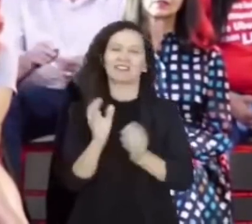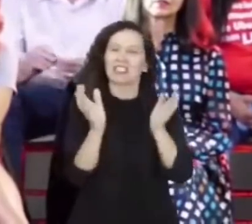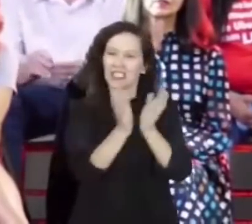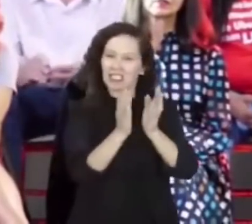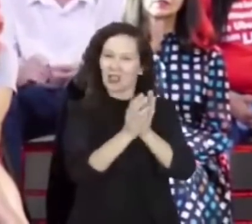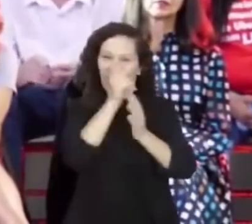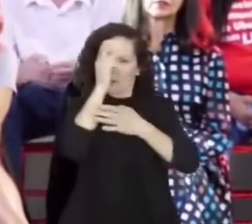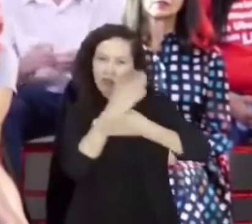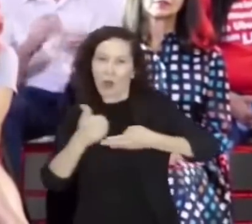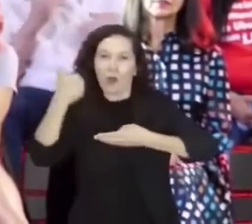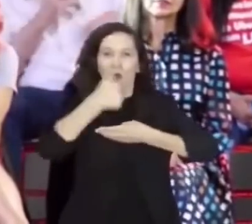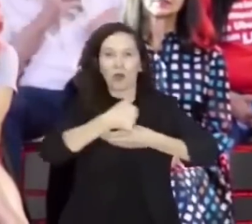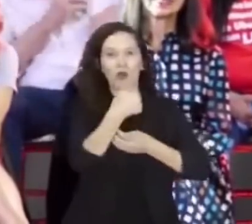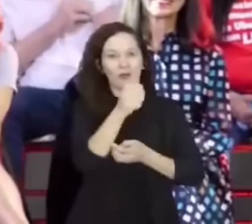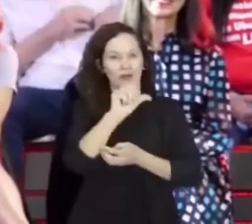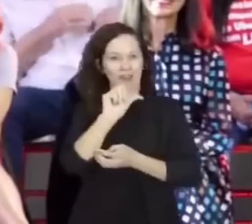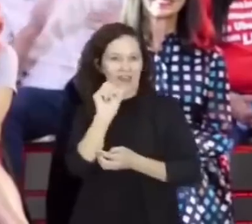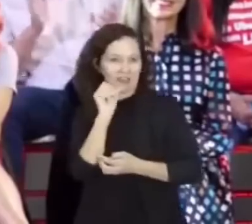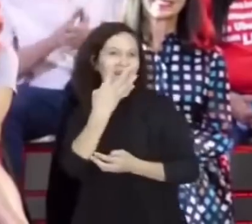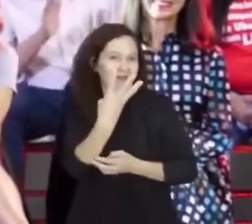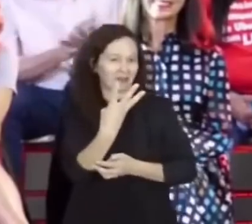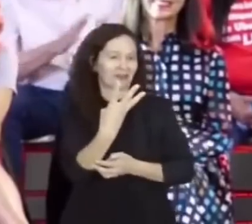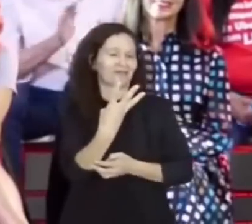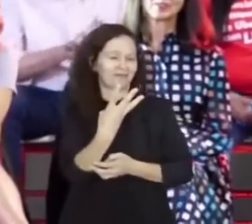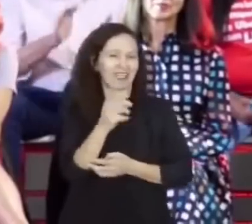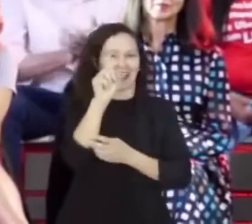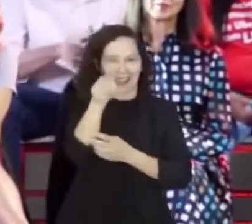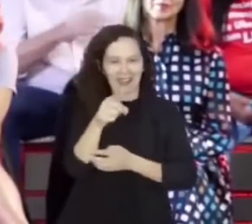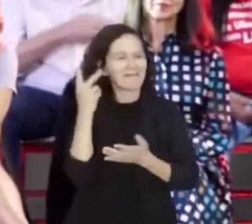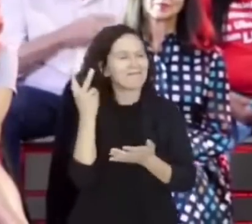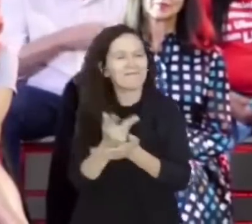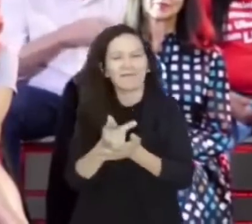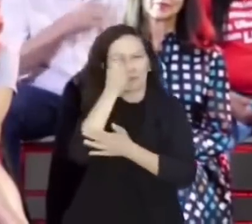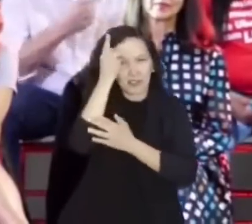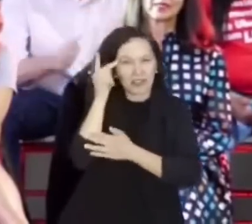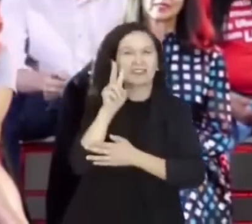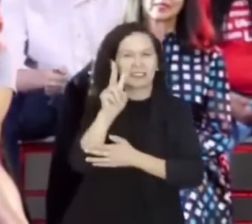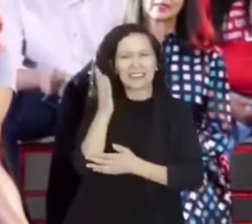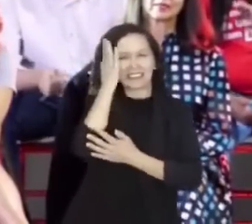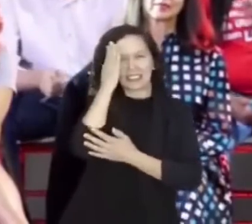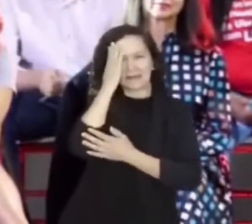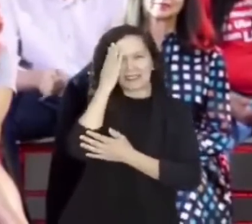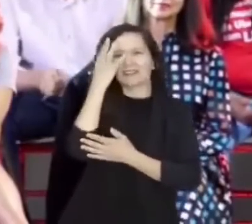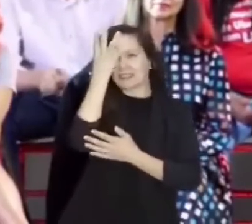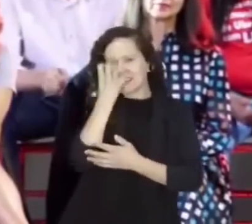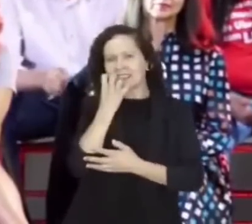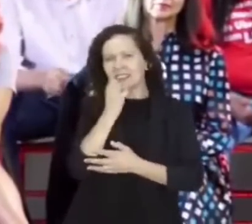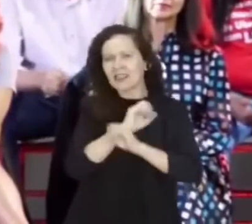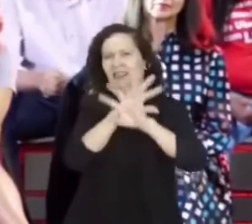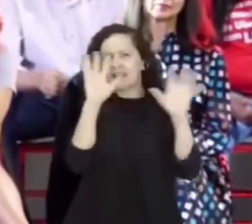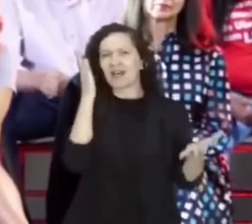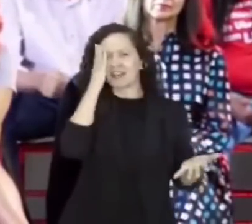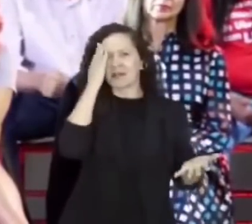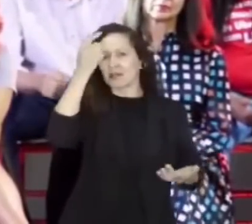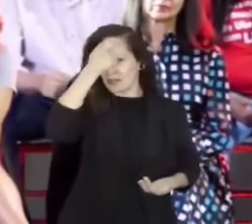64. Então, vocês podem ficar certo. Vocês podem ficar certo que um